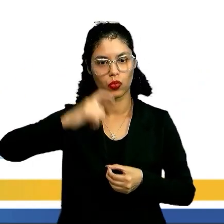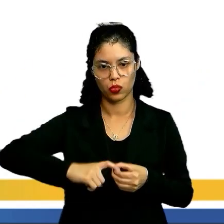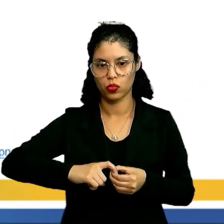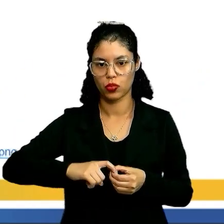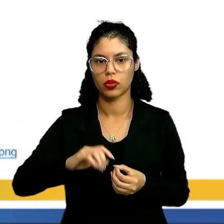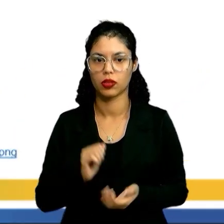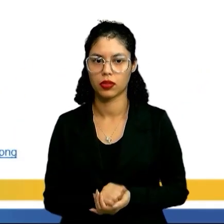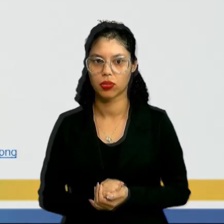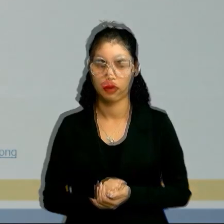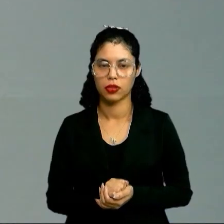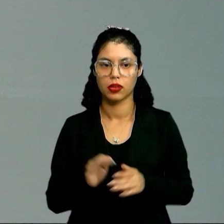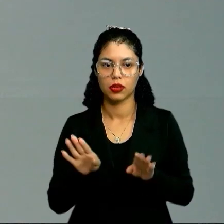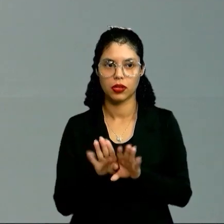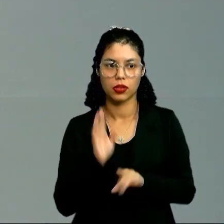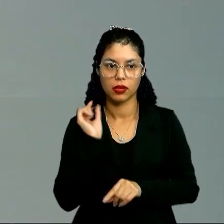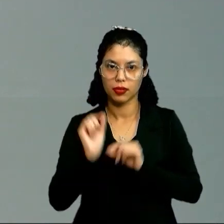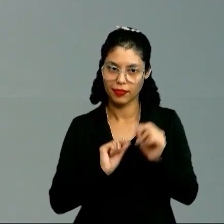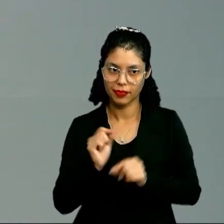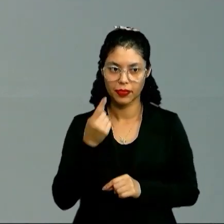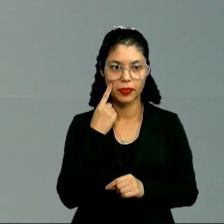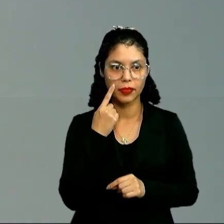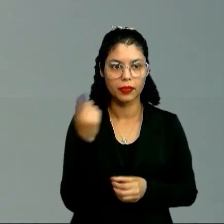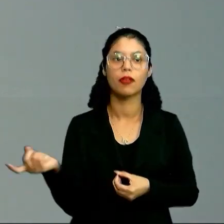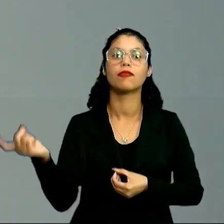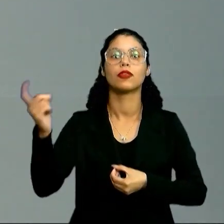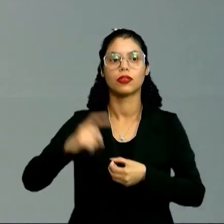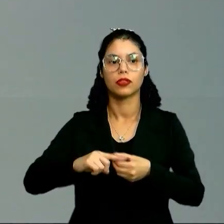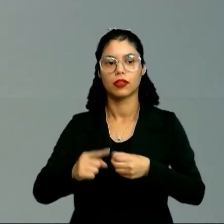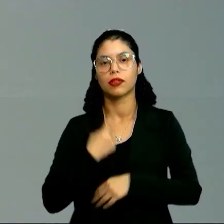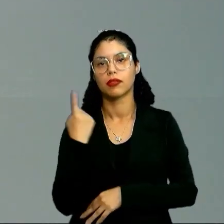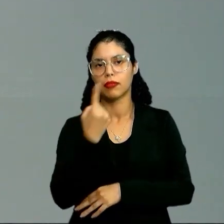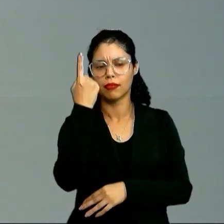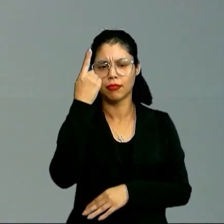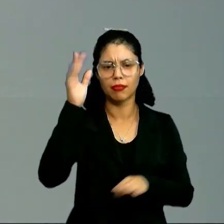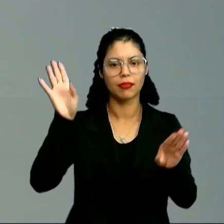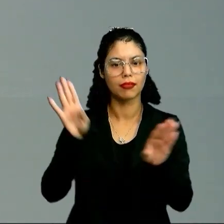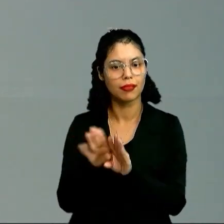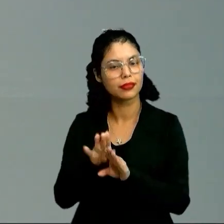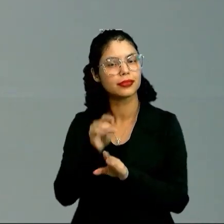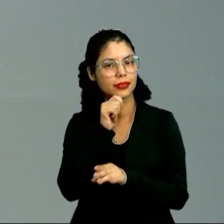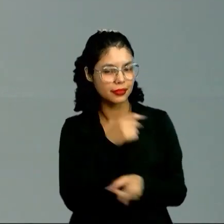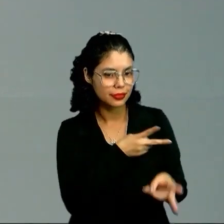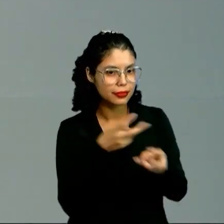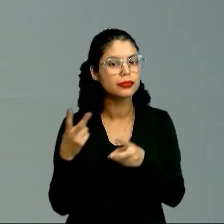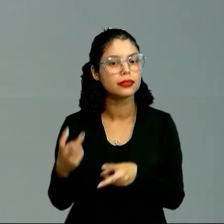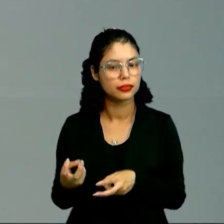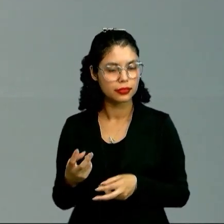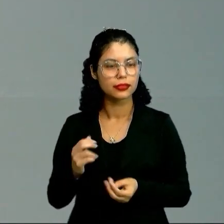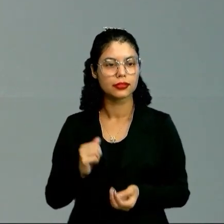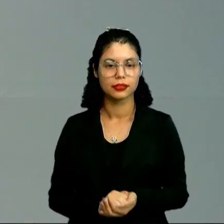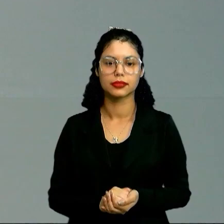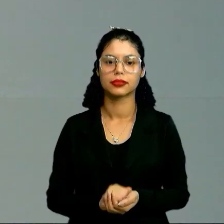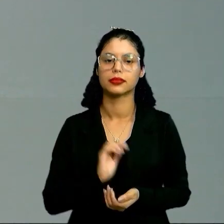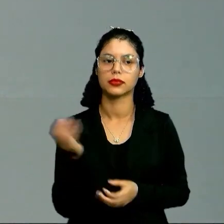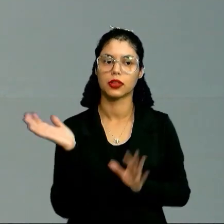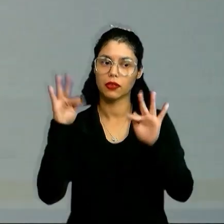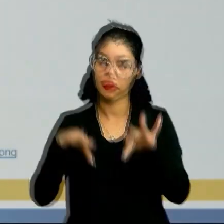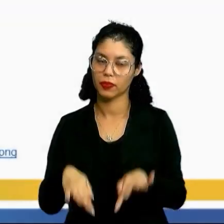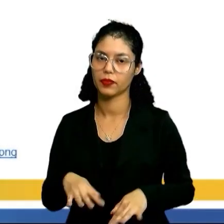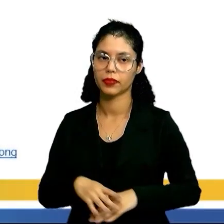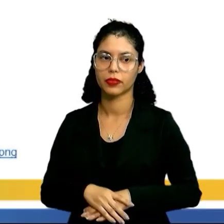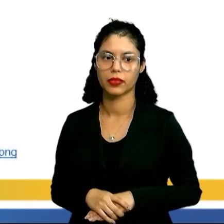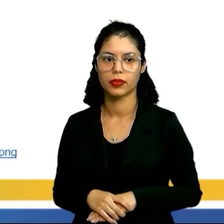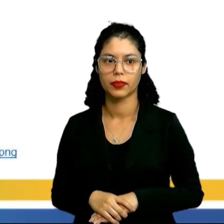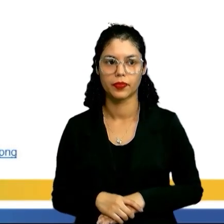a gema apical na planta. E olha só, ela voltou a crescer normalmente, tá certo? Então, daí se concluiu